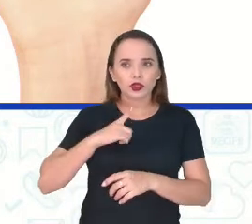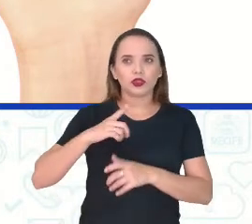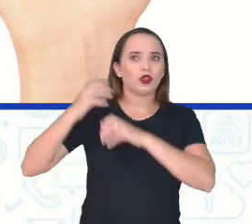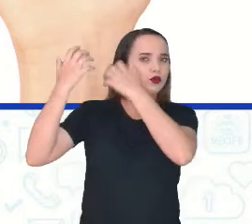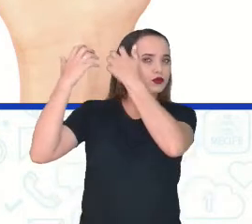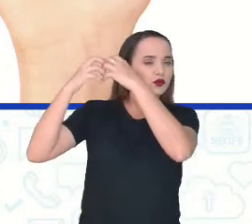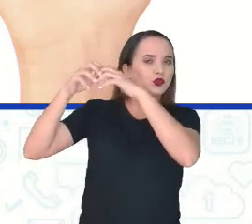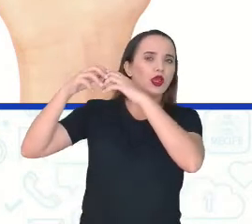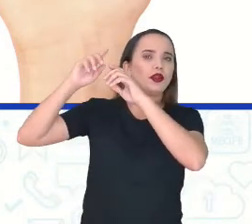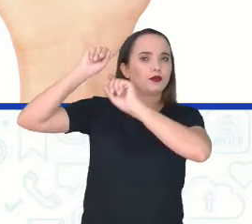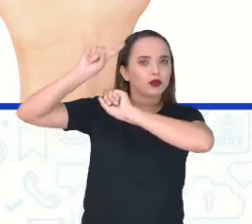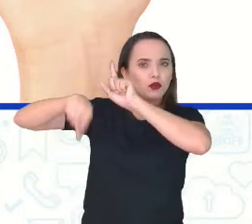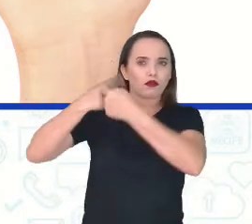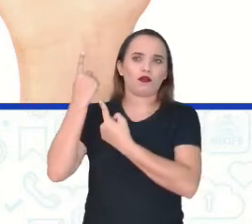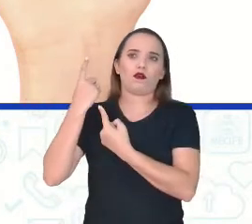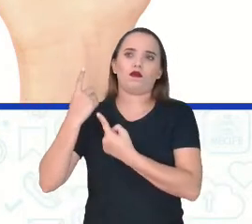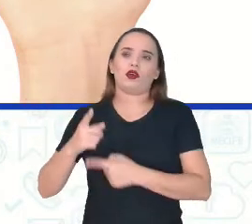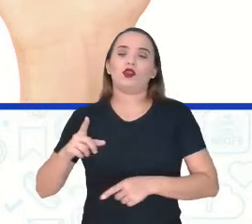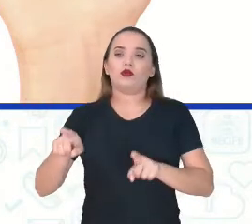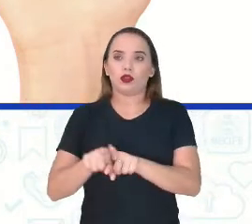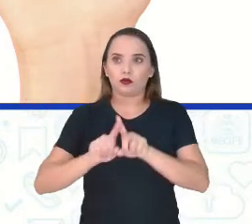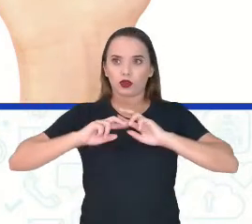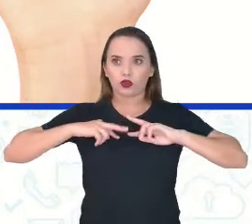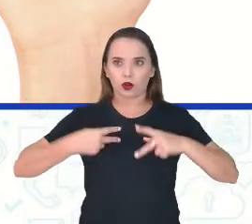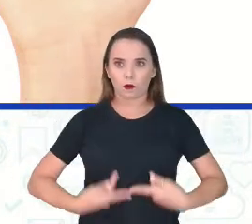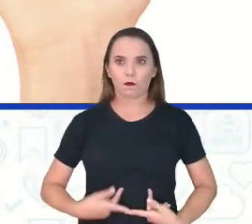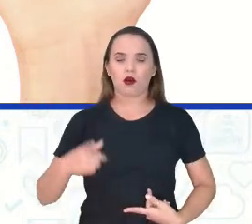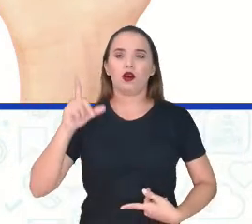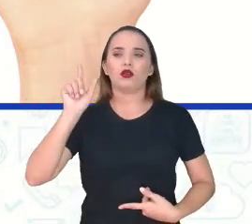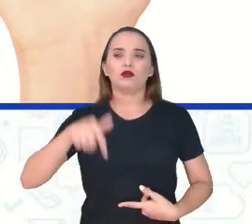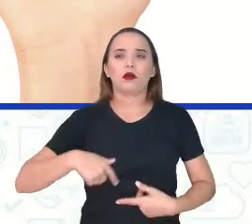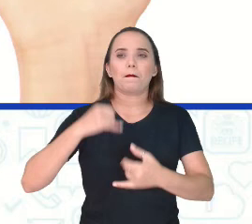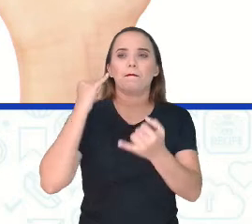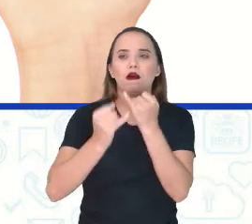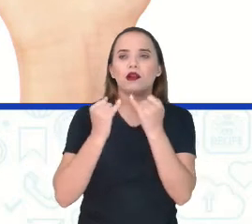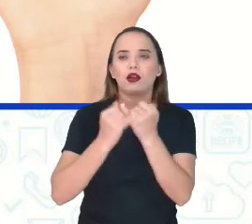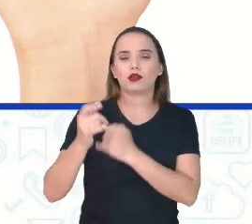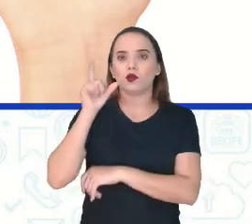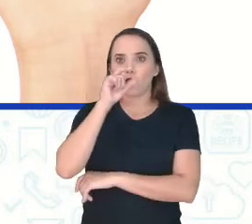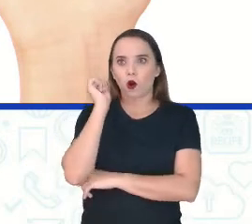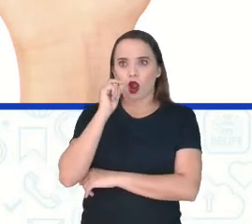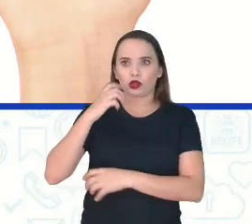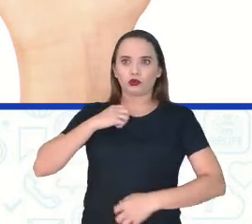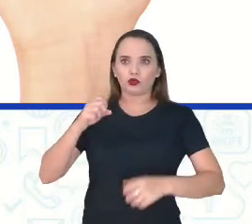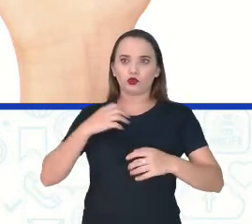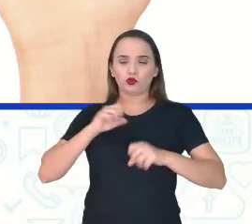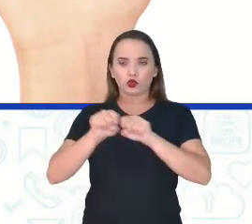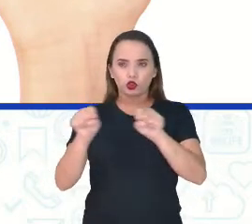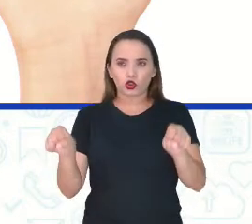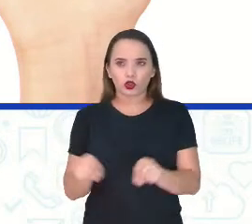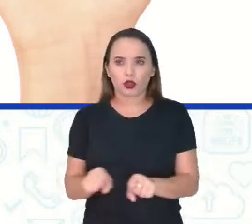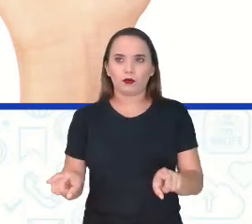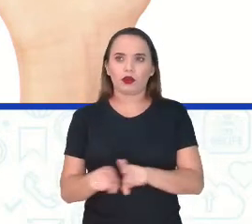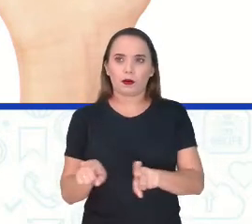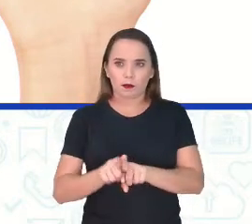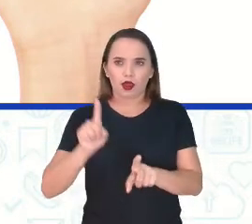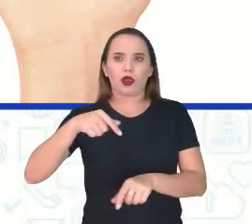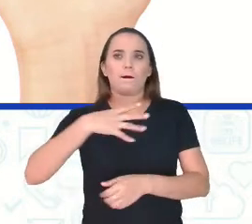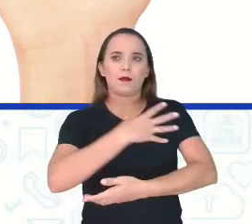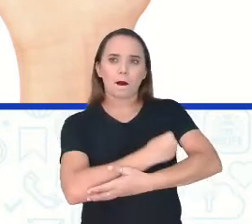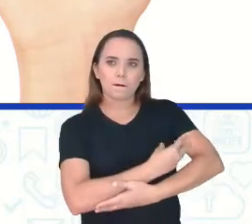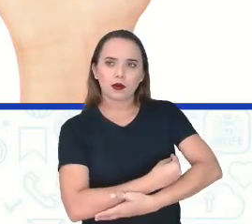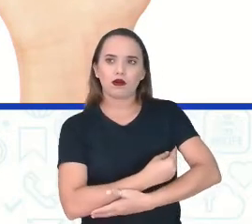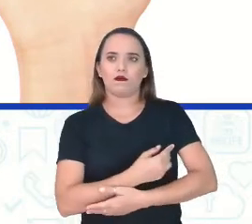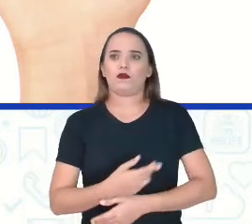um sistema nervoso que inclui um cérebro desenvolvido. Quando exposto ao agente nervoso